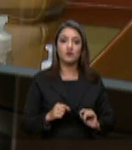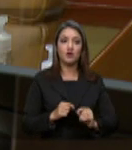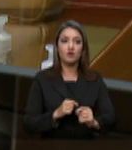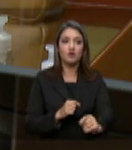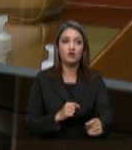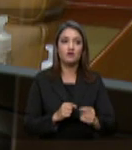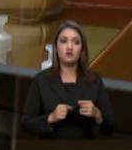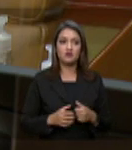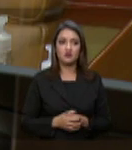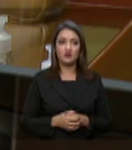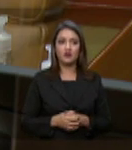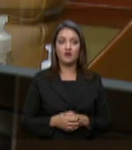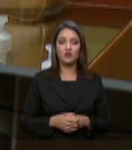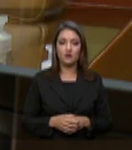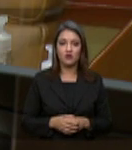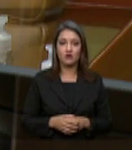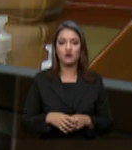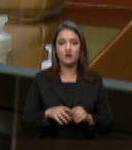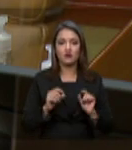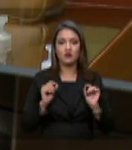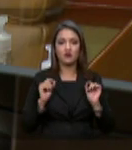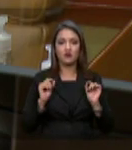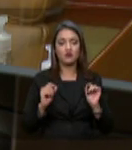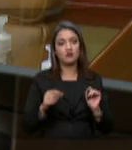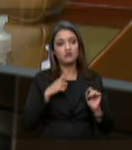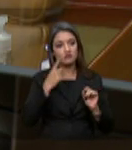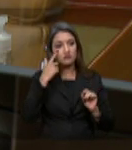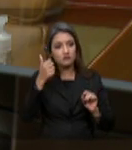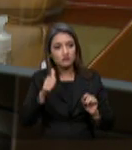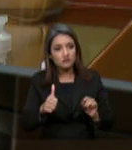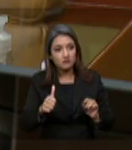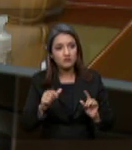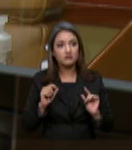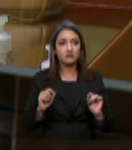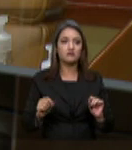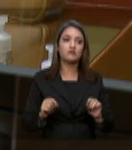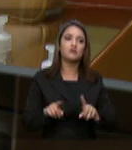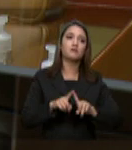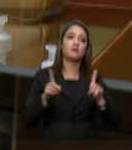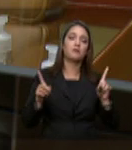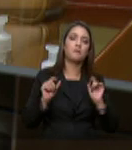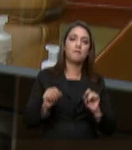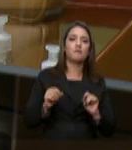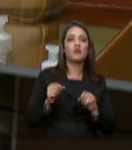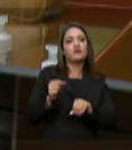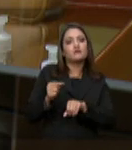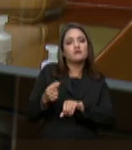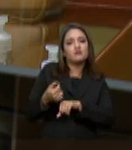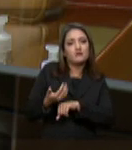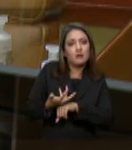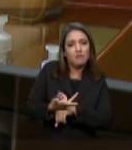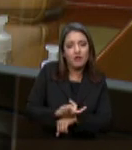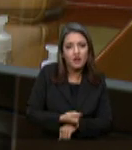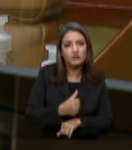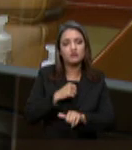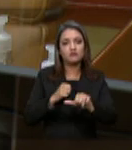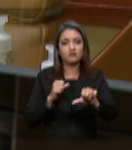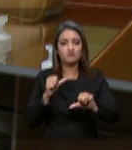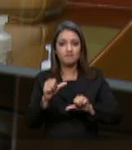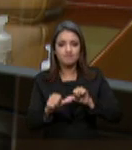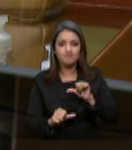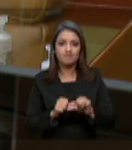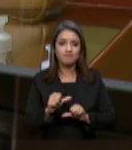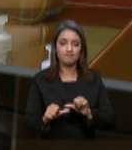como crimes E foi exatamente isso que se avaliou-se a ver a prática se havia implantação de uma autoria